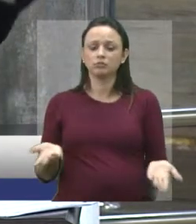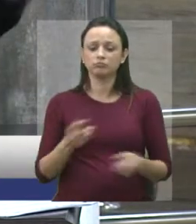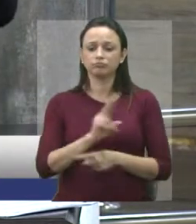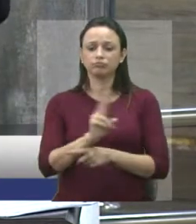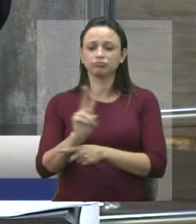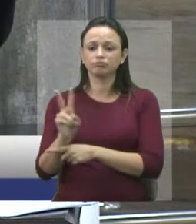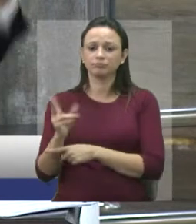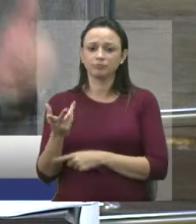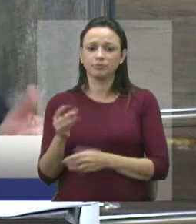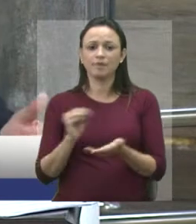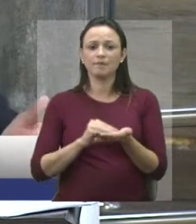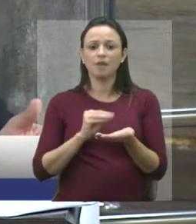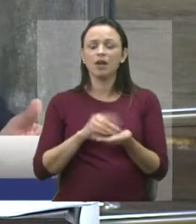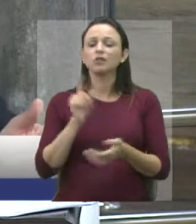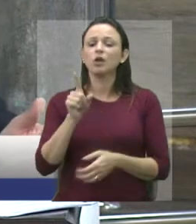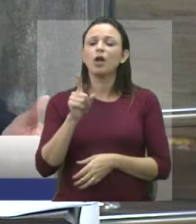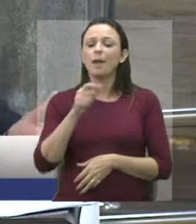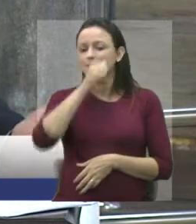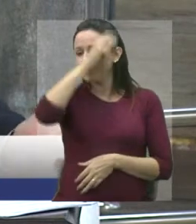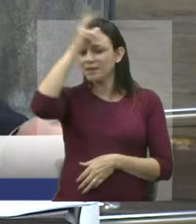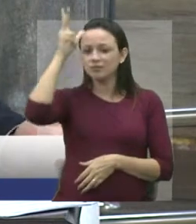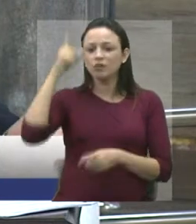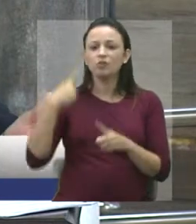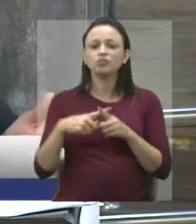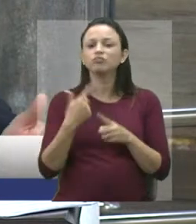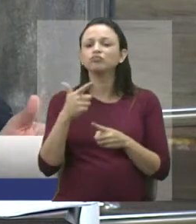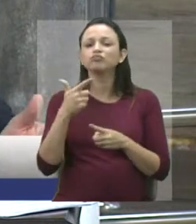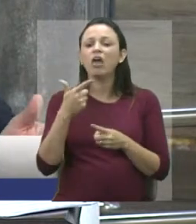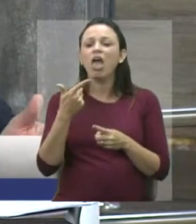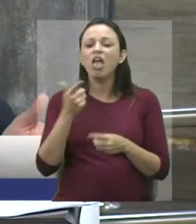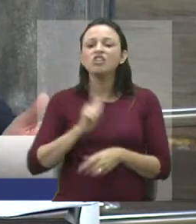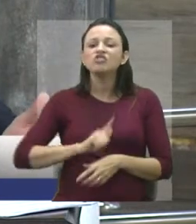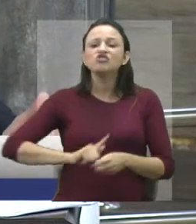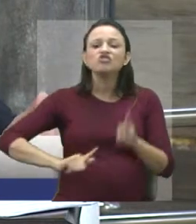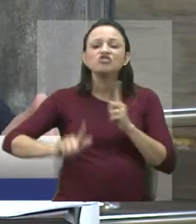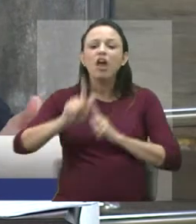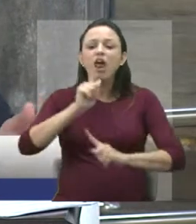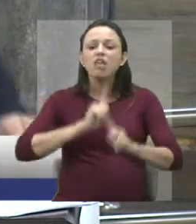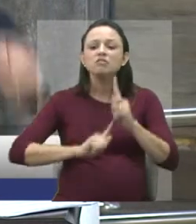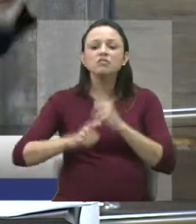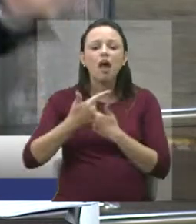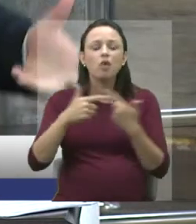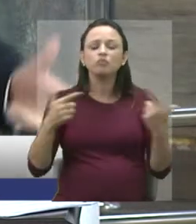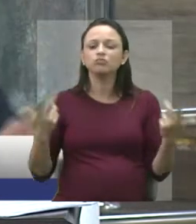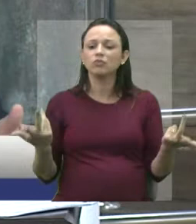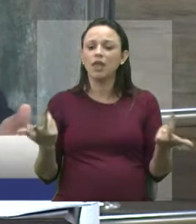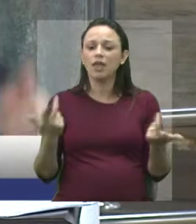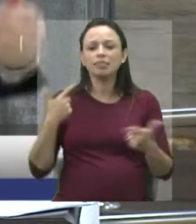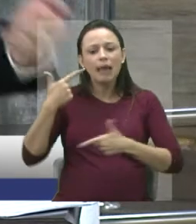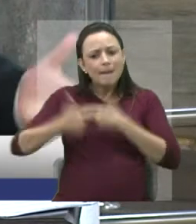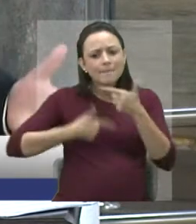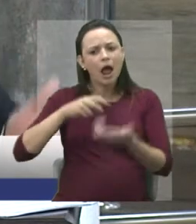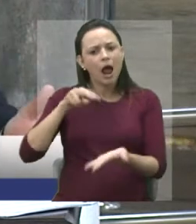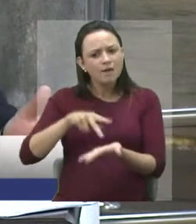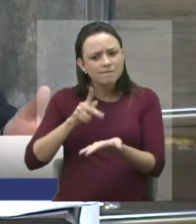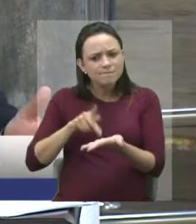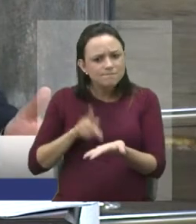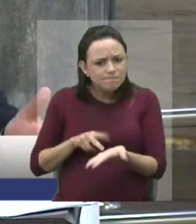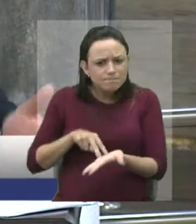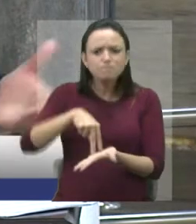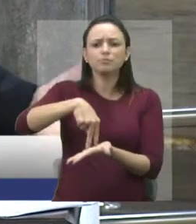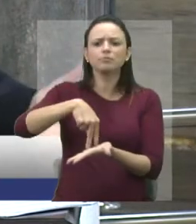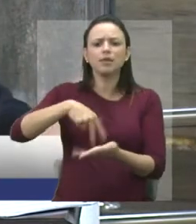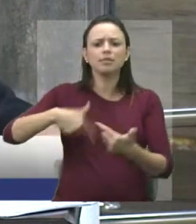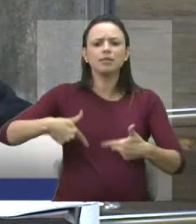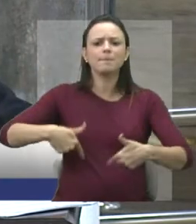na nossa prefeitura, nosso governo, é ter gerenciamento, gente que trabalhe, que tira a bunda da cadeira e vá atrás.